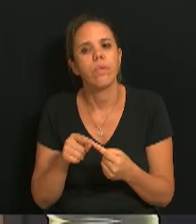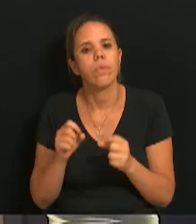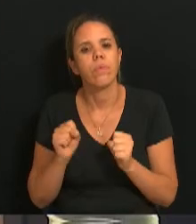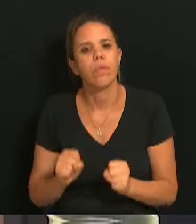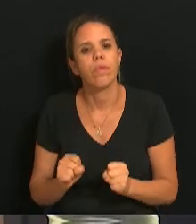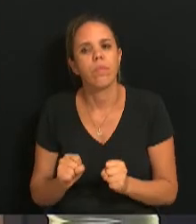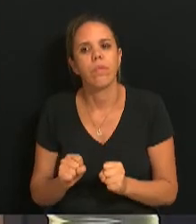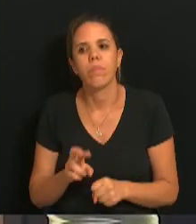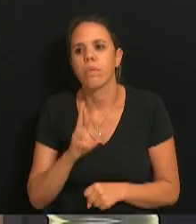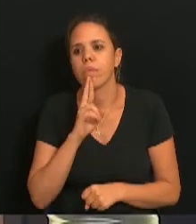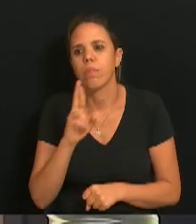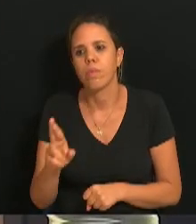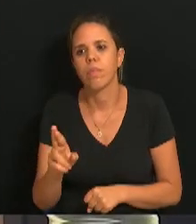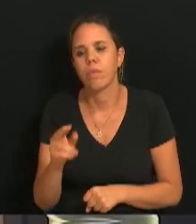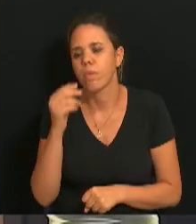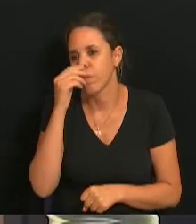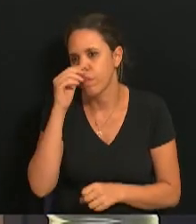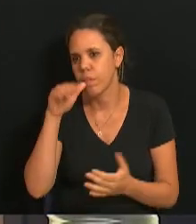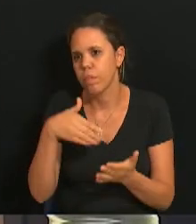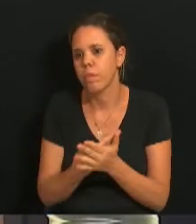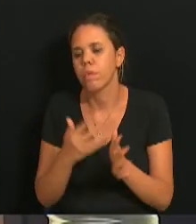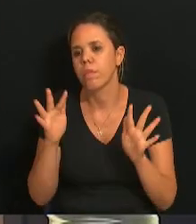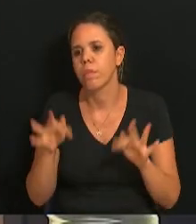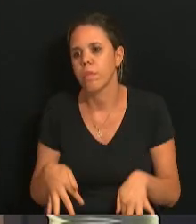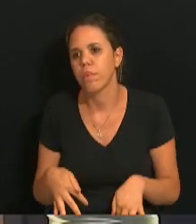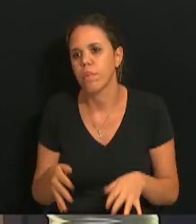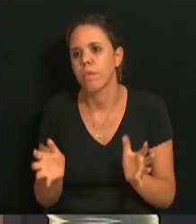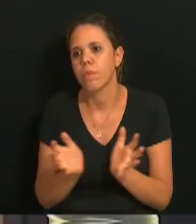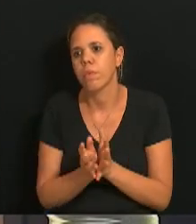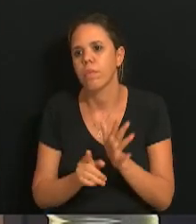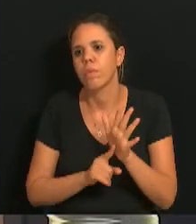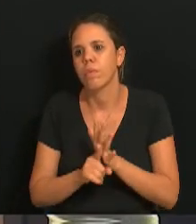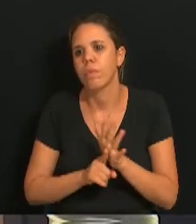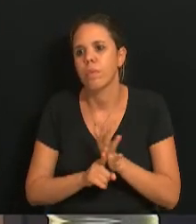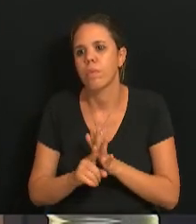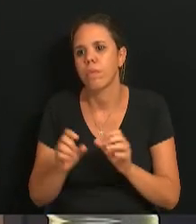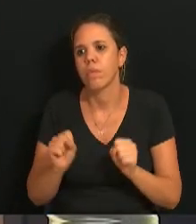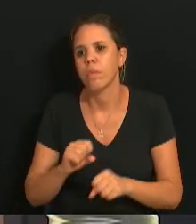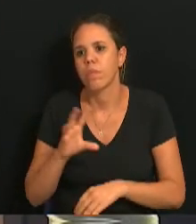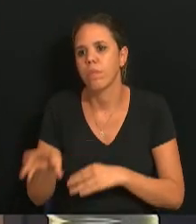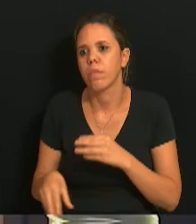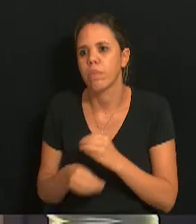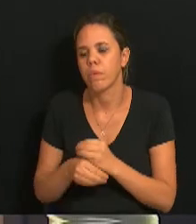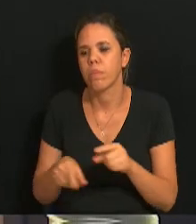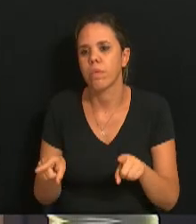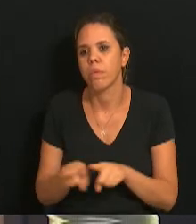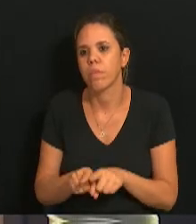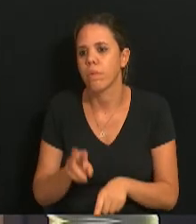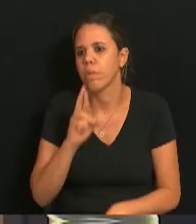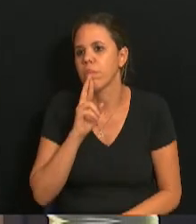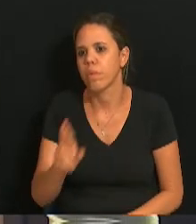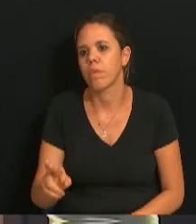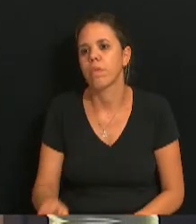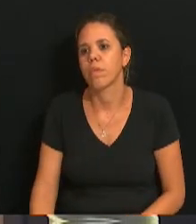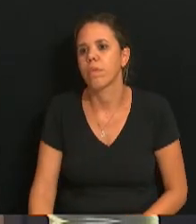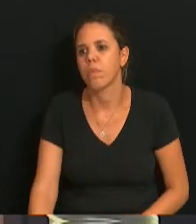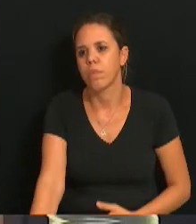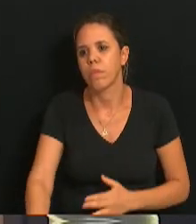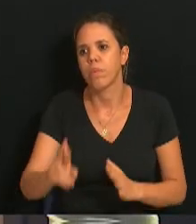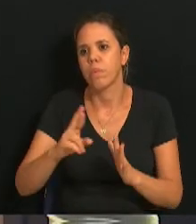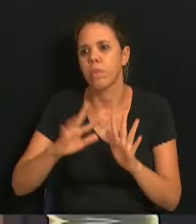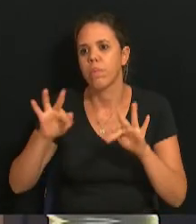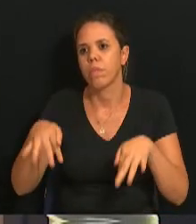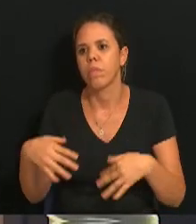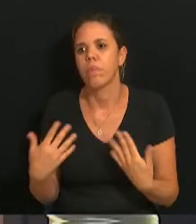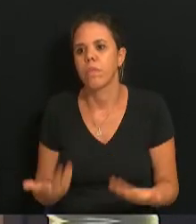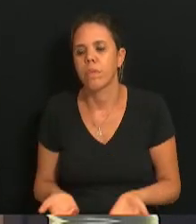uma resposta até a finalização dessa comissão de estudos, para que a gente possa incluir também essa resposta no nosso relatório final.